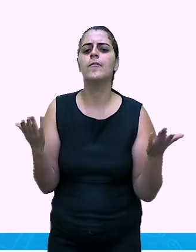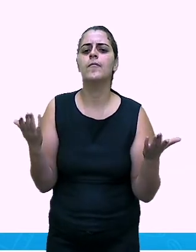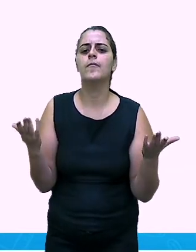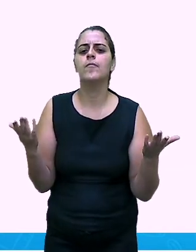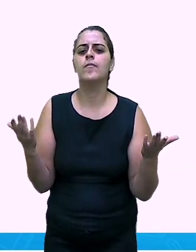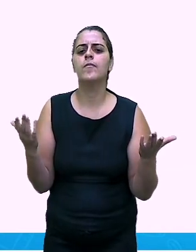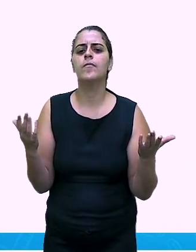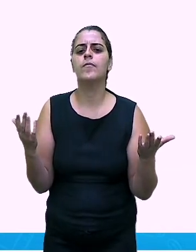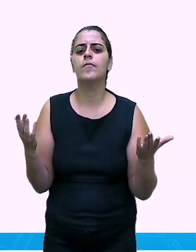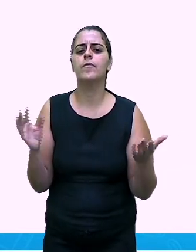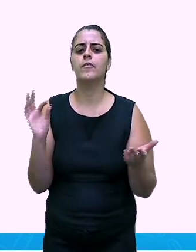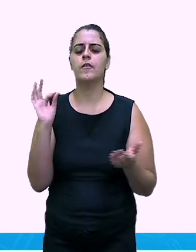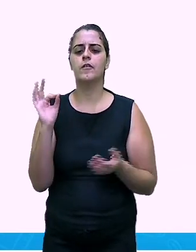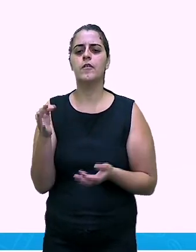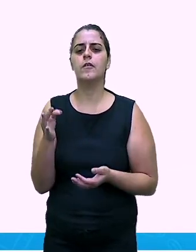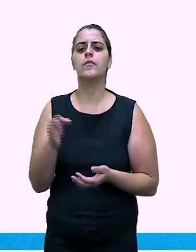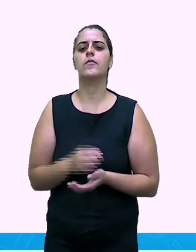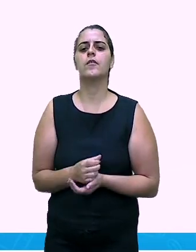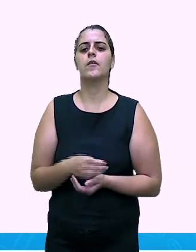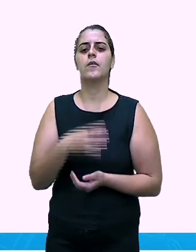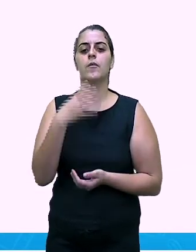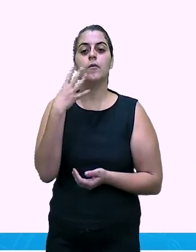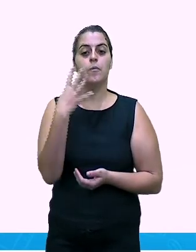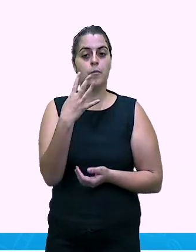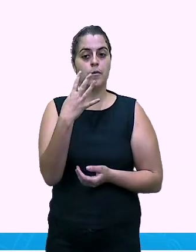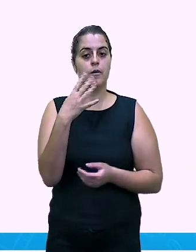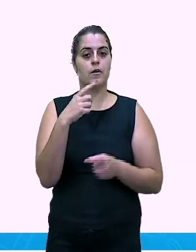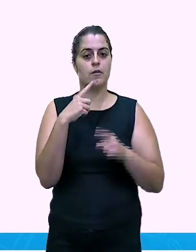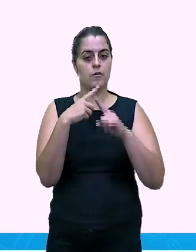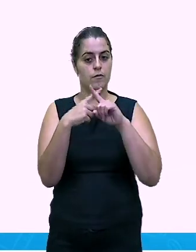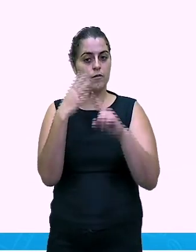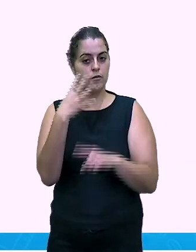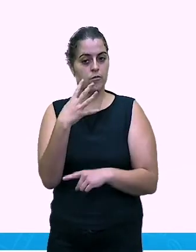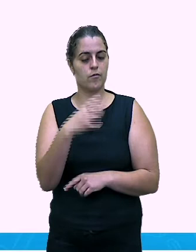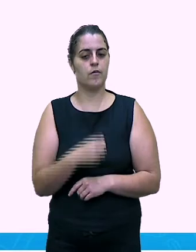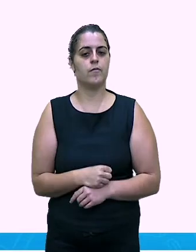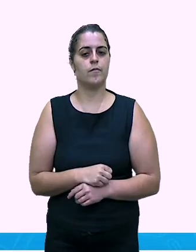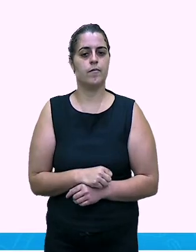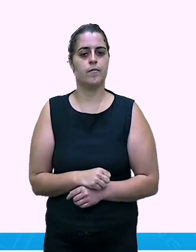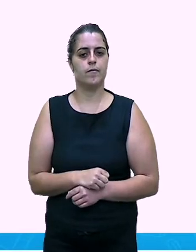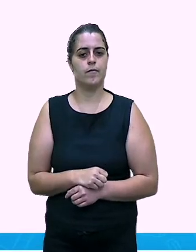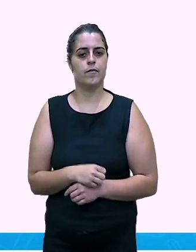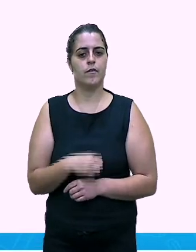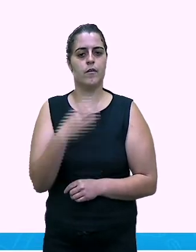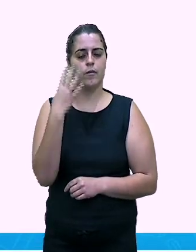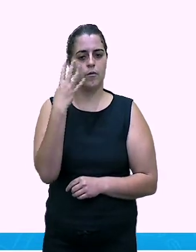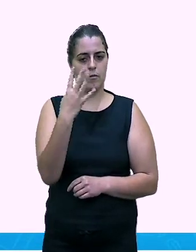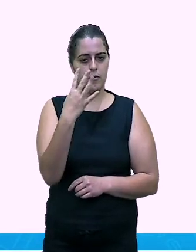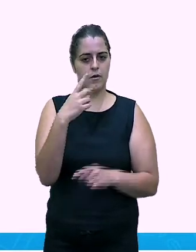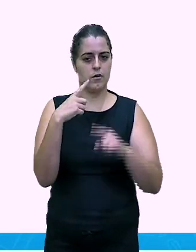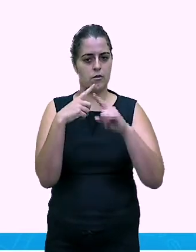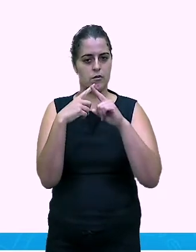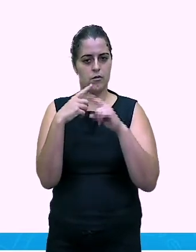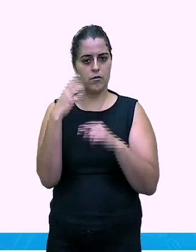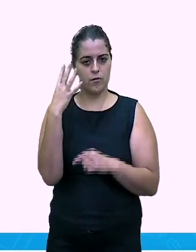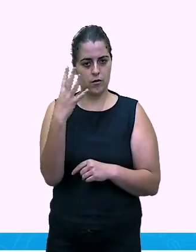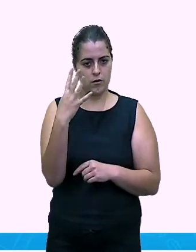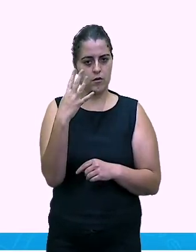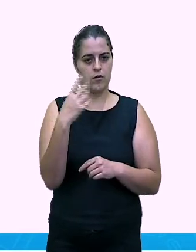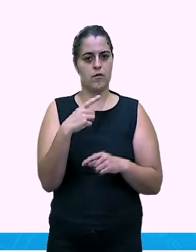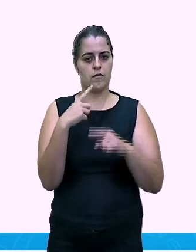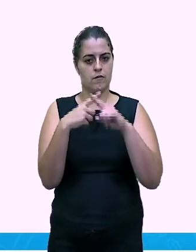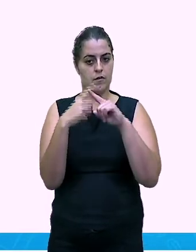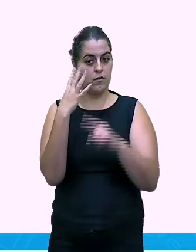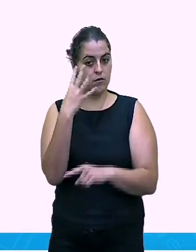ó, exatamente 16 é multiplicando 4 vezes 4. Então,